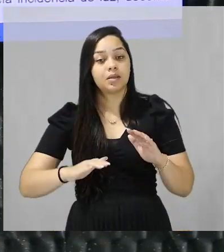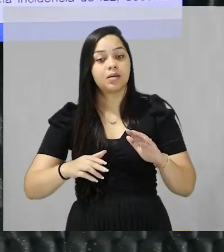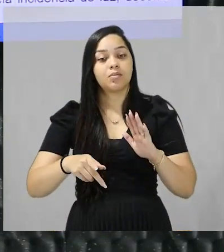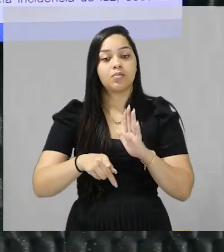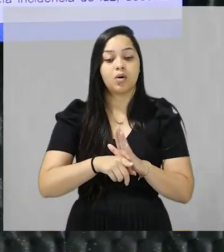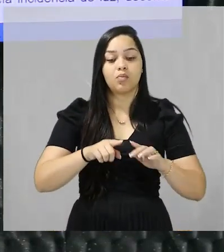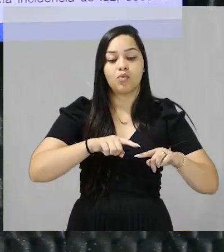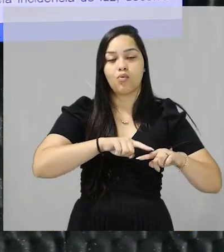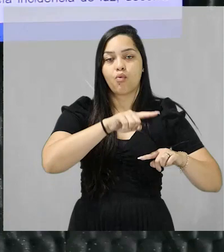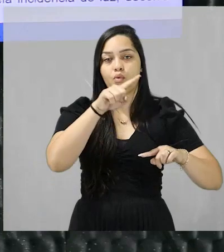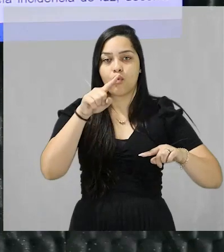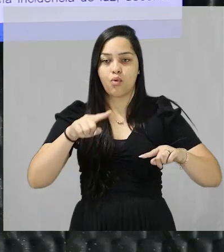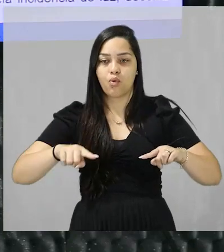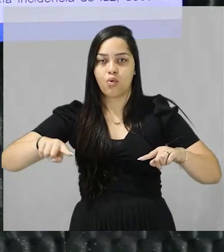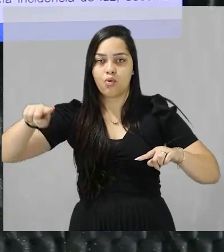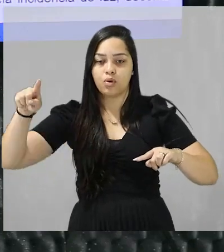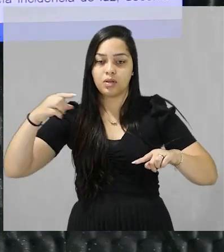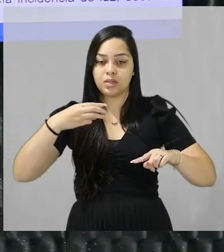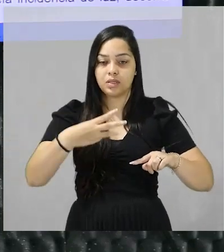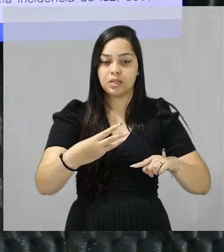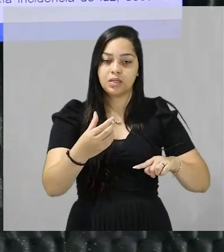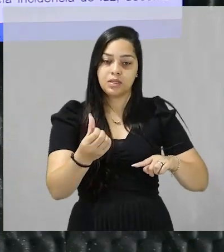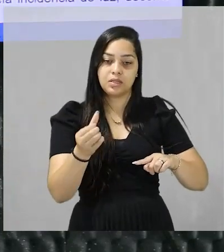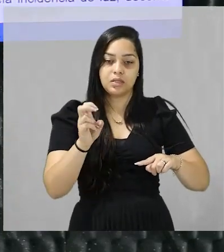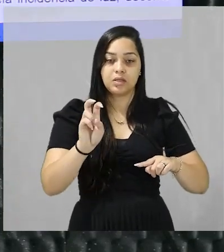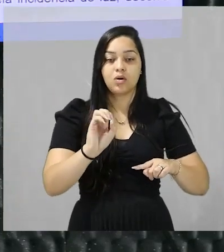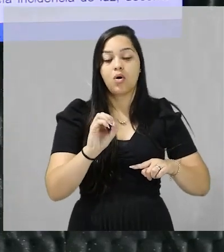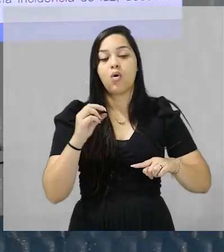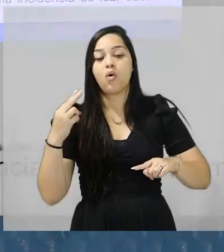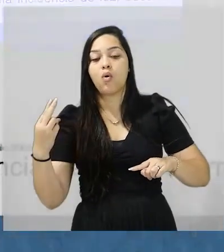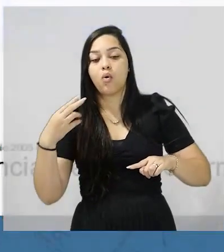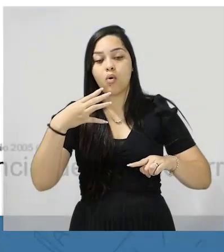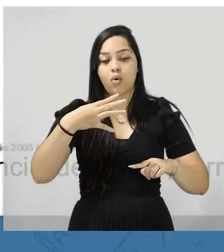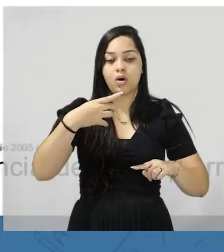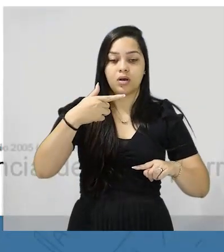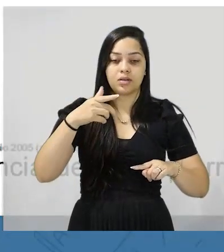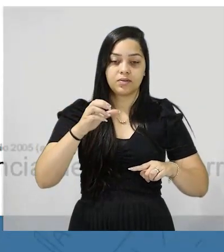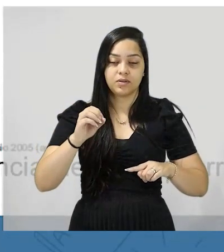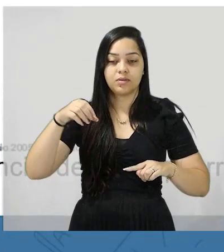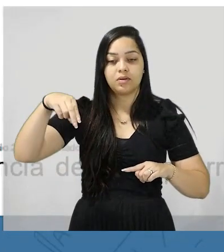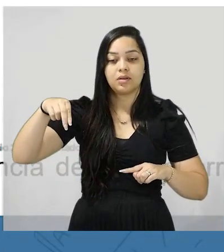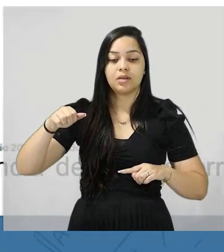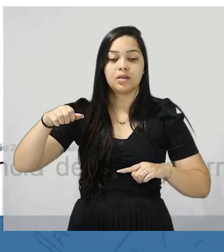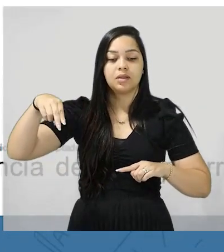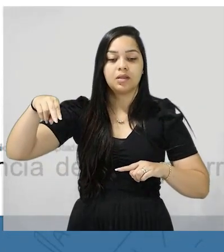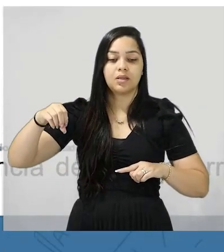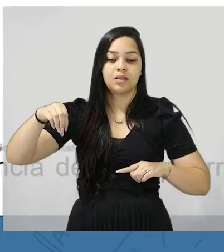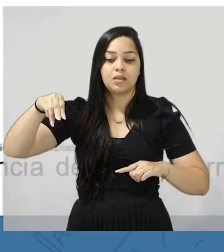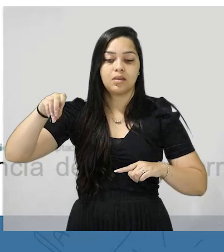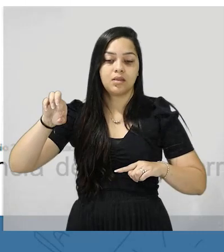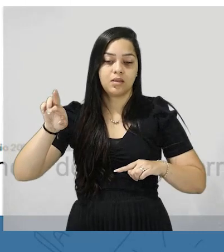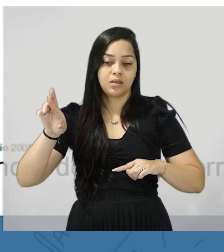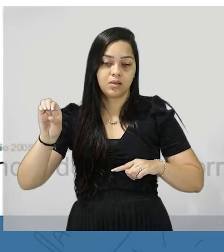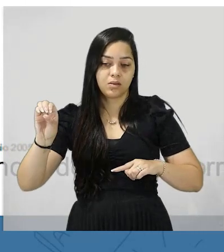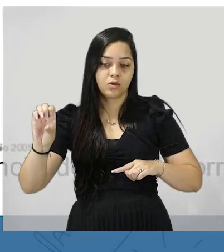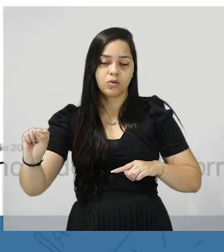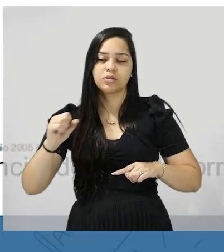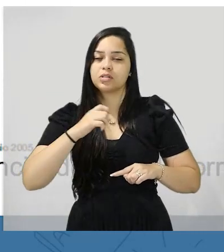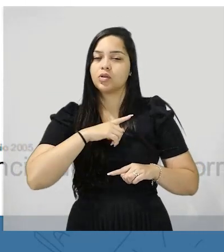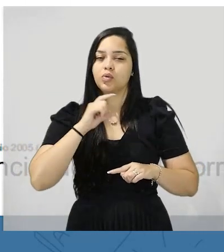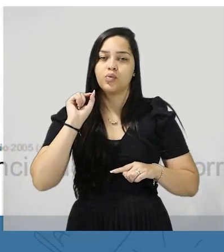onda, 365 ou 420 nanômetros, nós vamos ter, olha só,